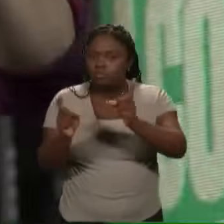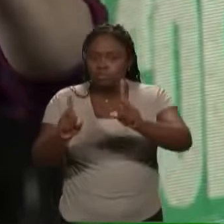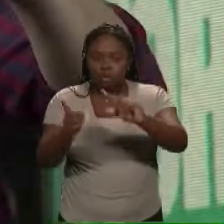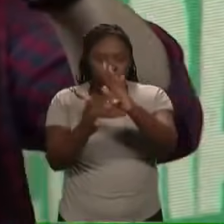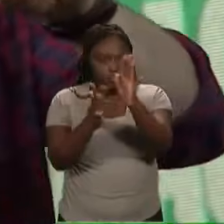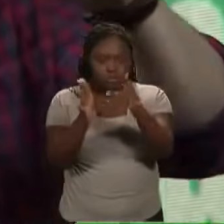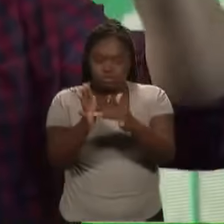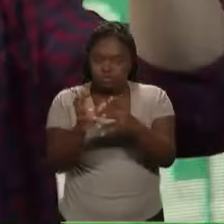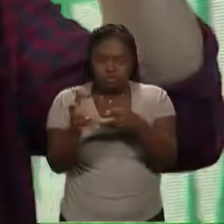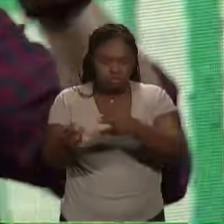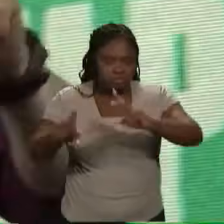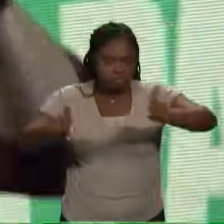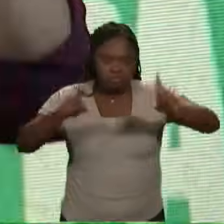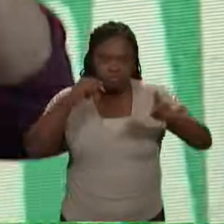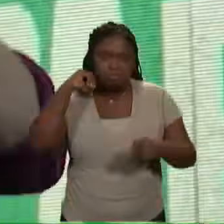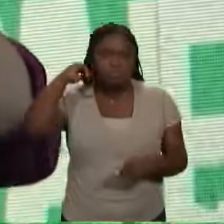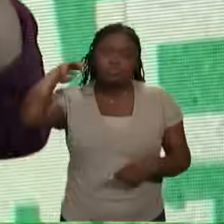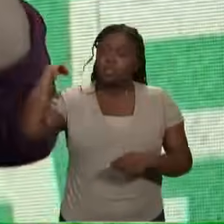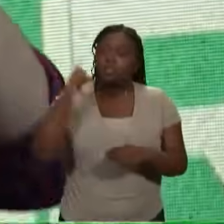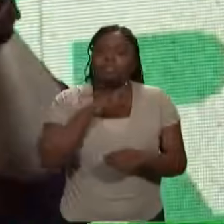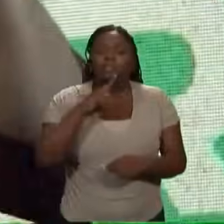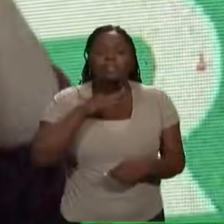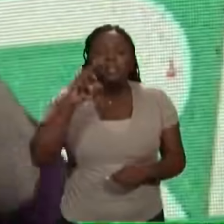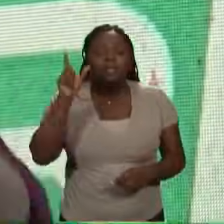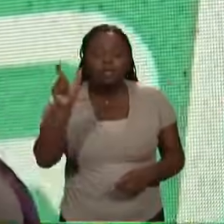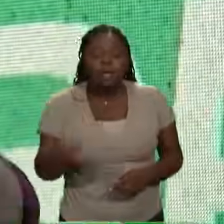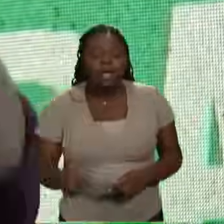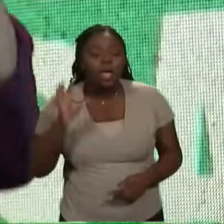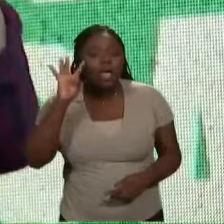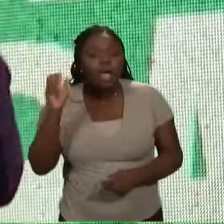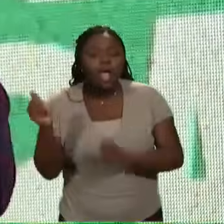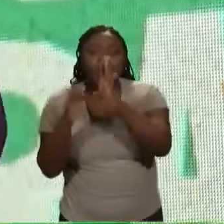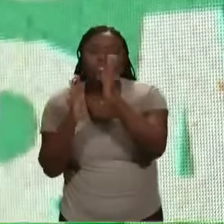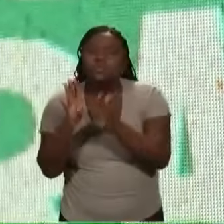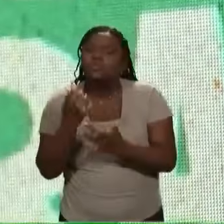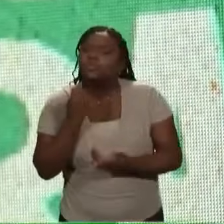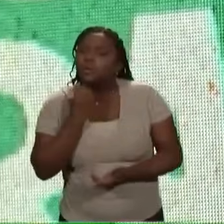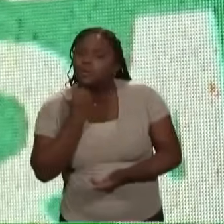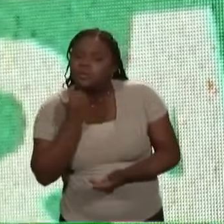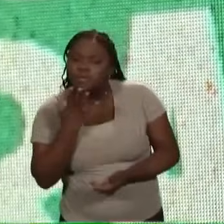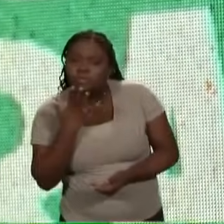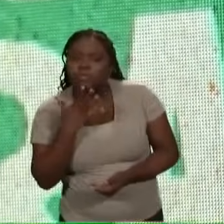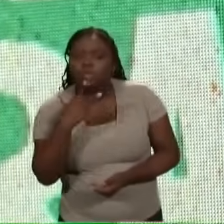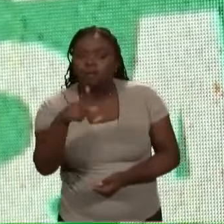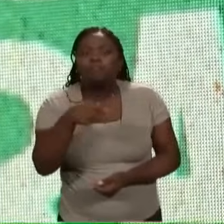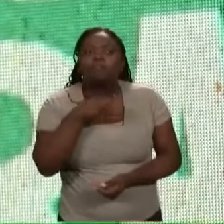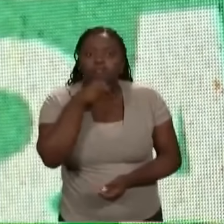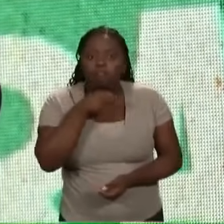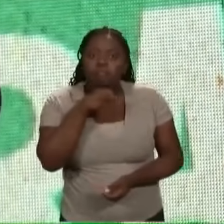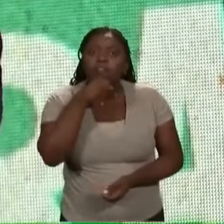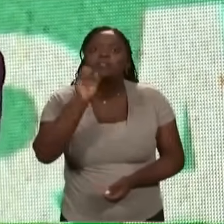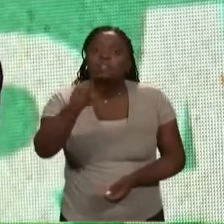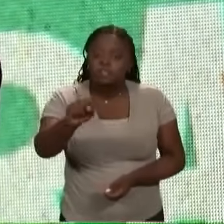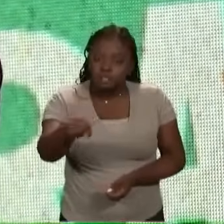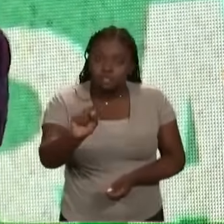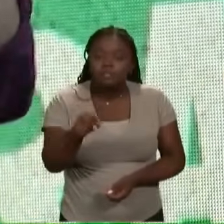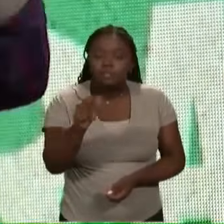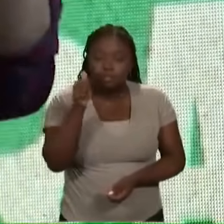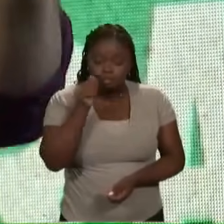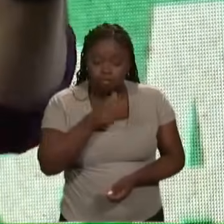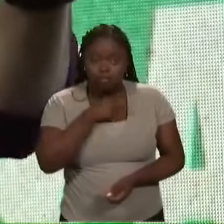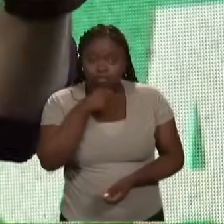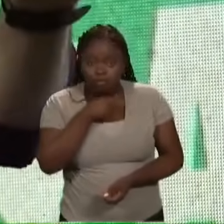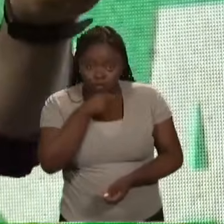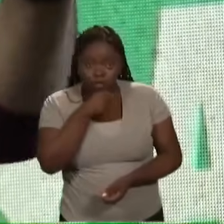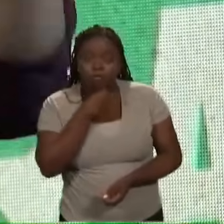tá? Tem gente achando que Jesus é bonzinho. Bonzinho é a sua vovó. Vovó que é boa,